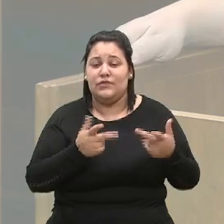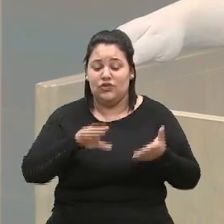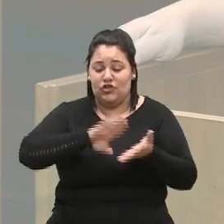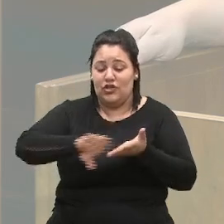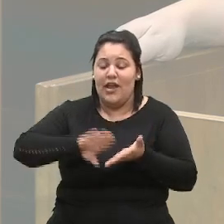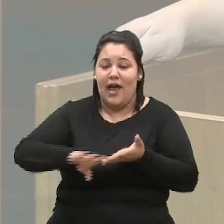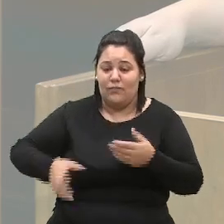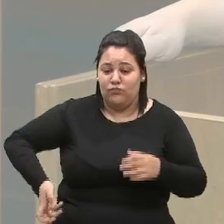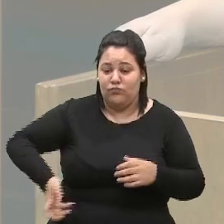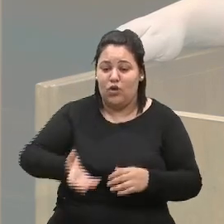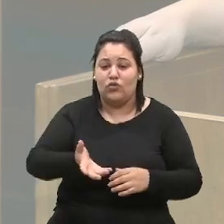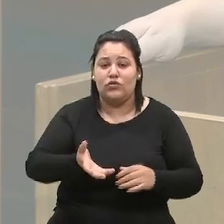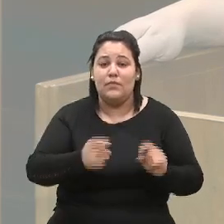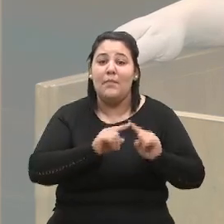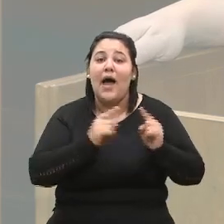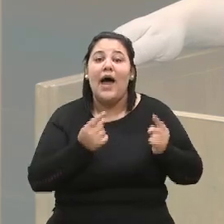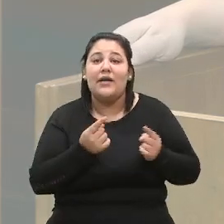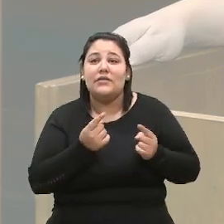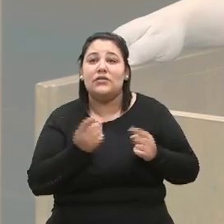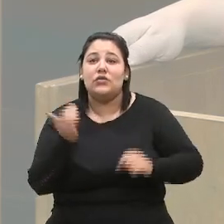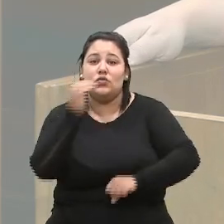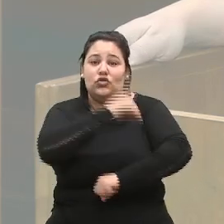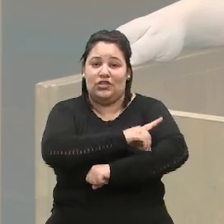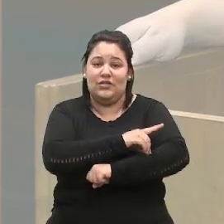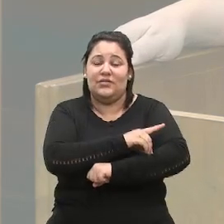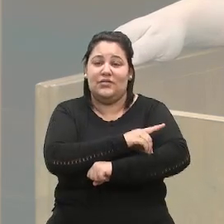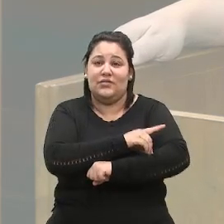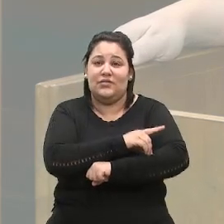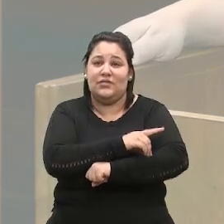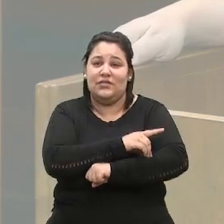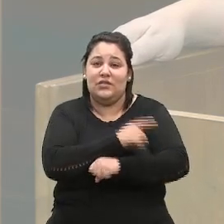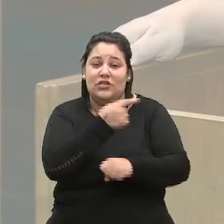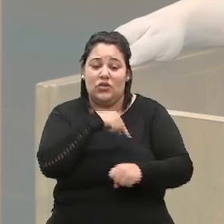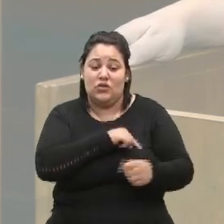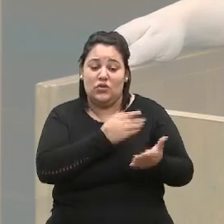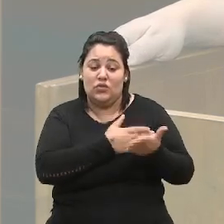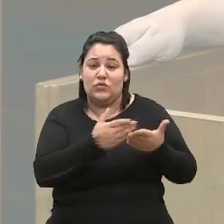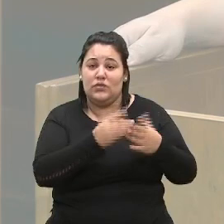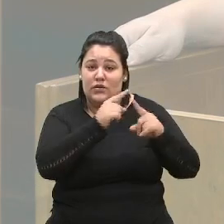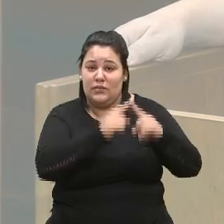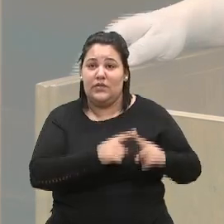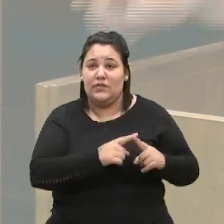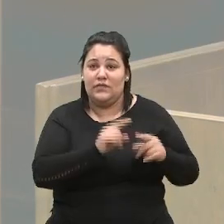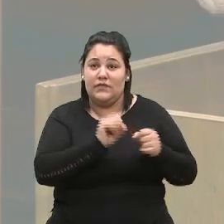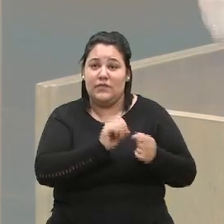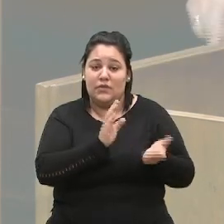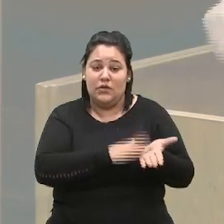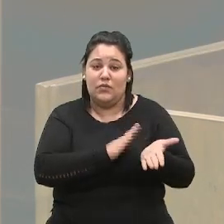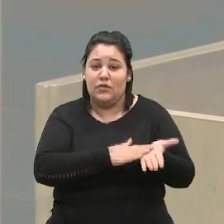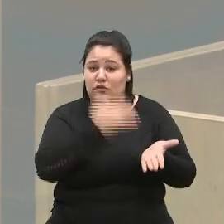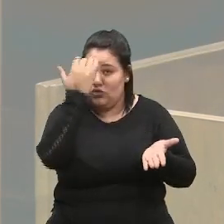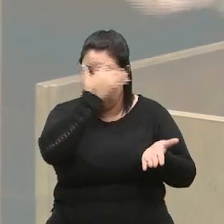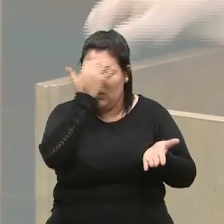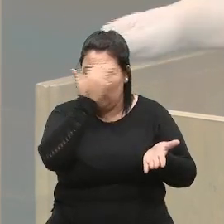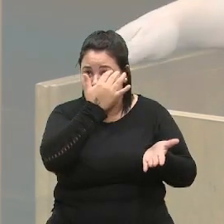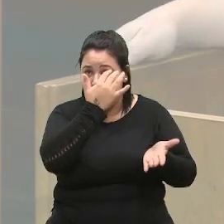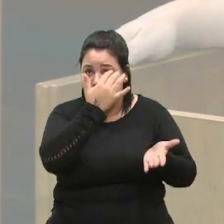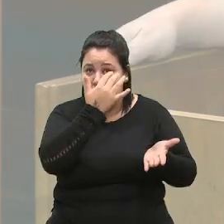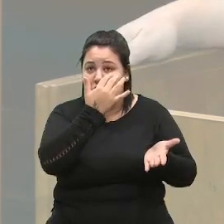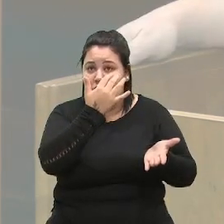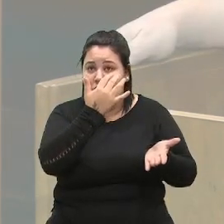pavilhões, mas que no dia que iniciamos lá, fizemos a cobrança do prefeito e ele garantiu que enquanto ele